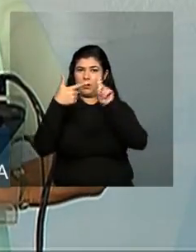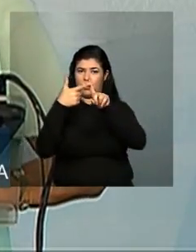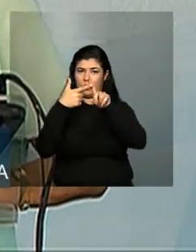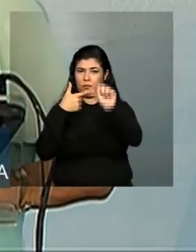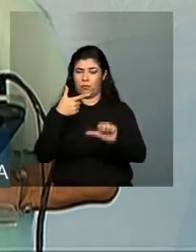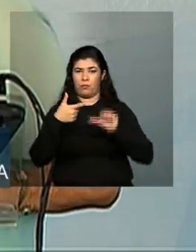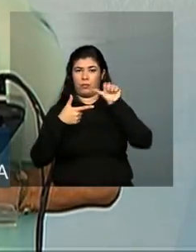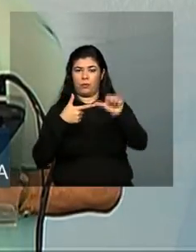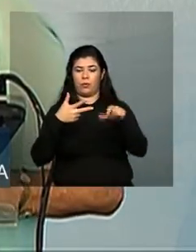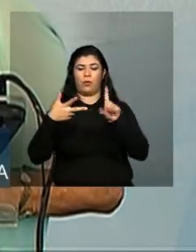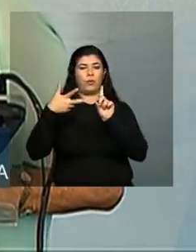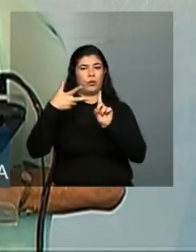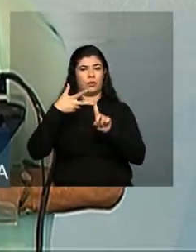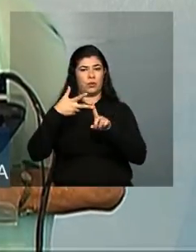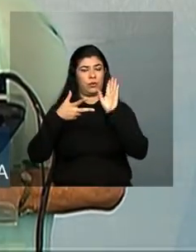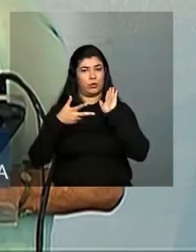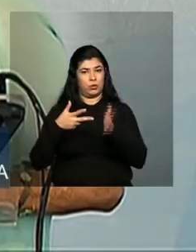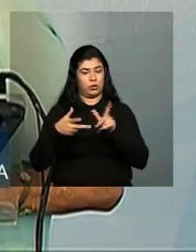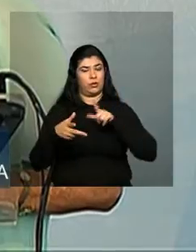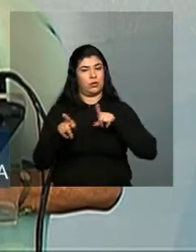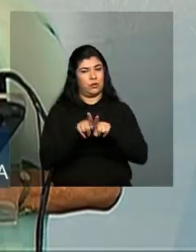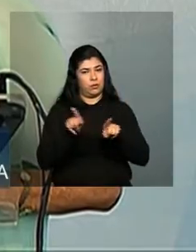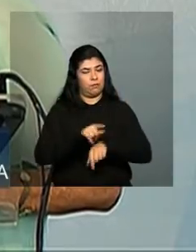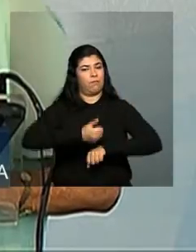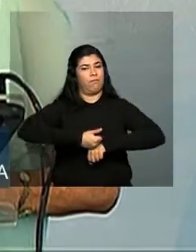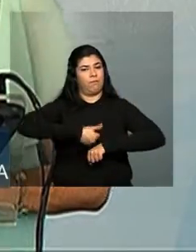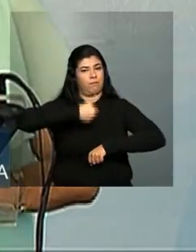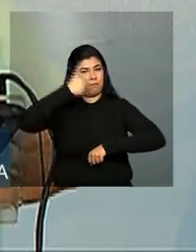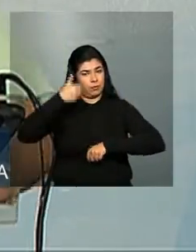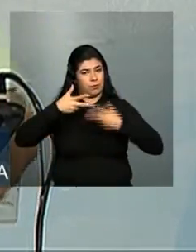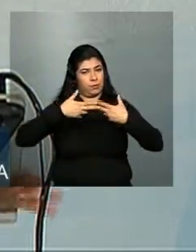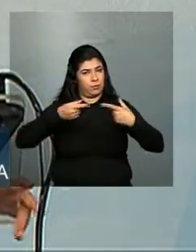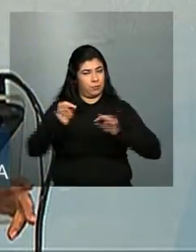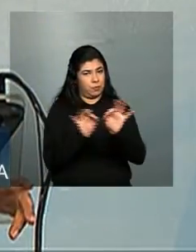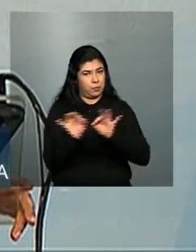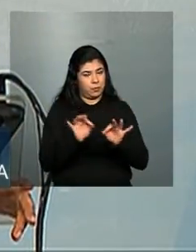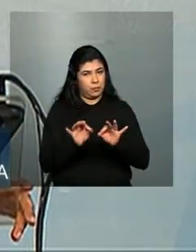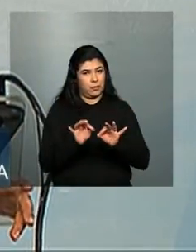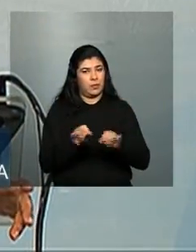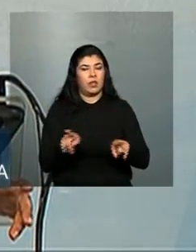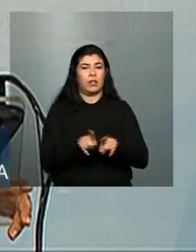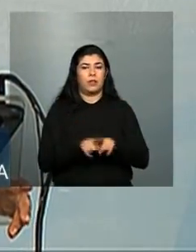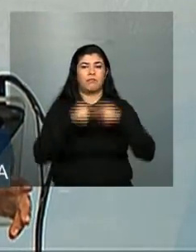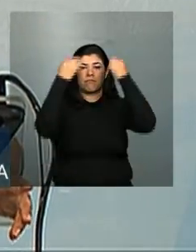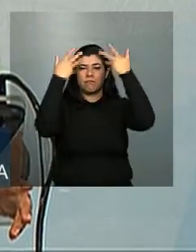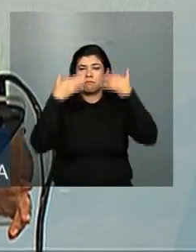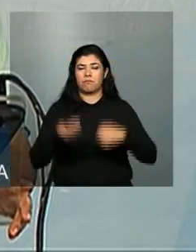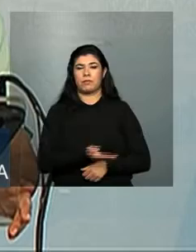3, nós também vamos melhorar. E aí eu quero falar para vocês,